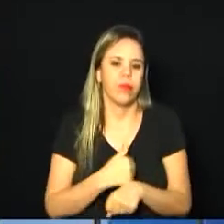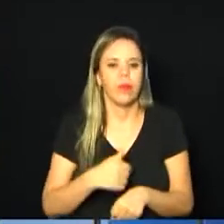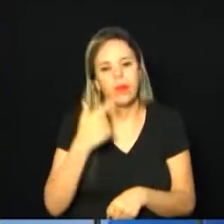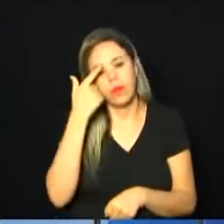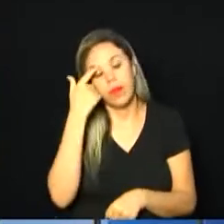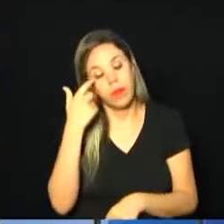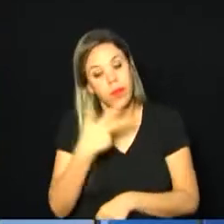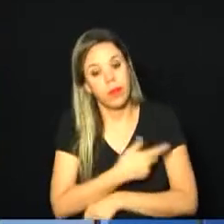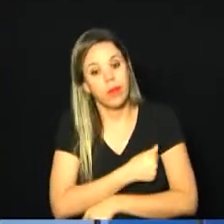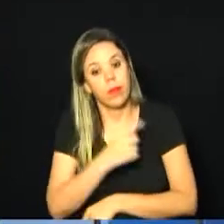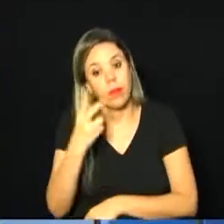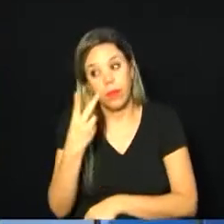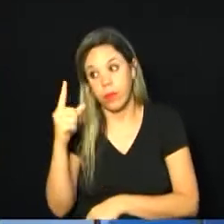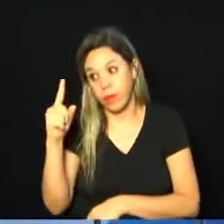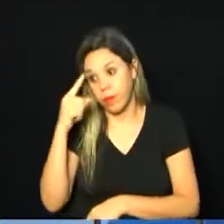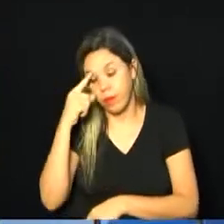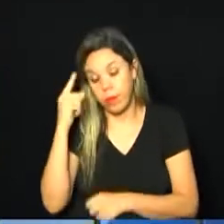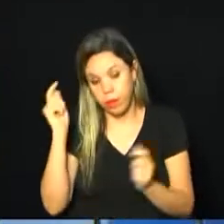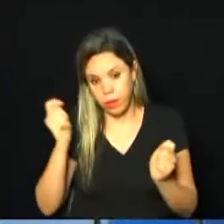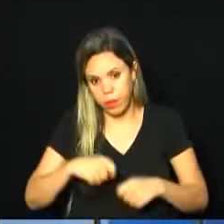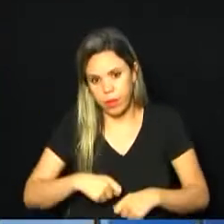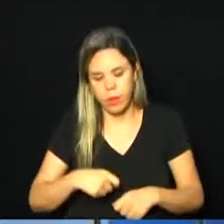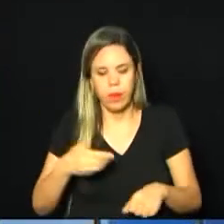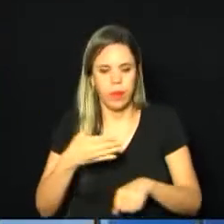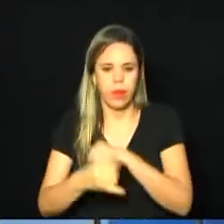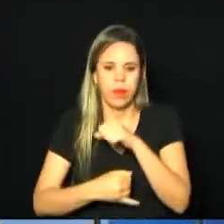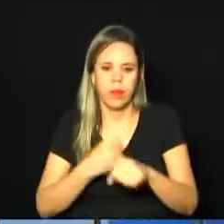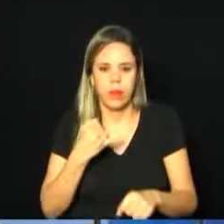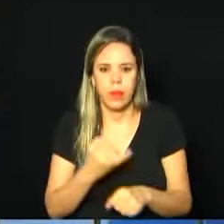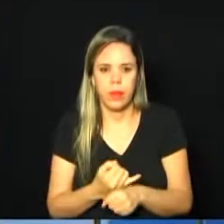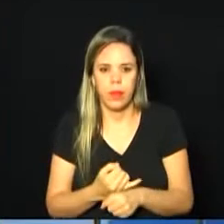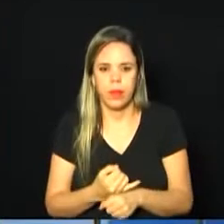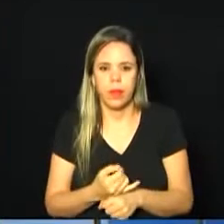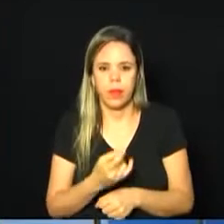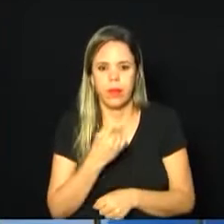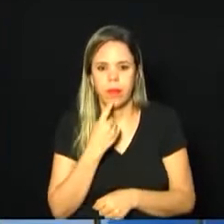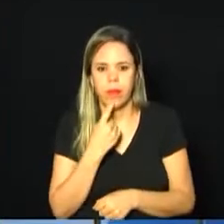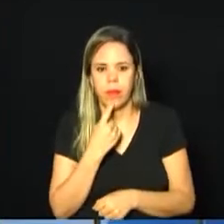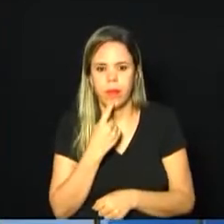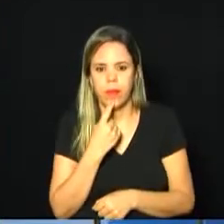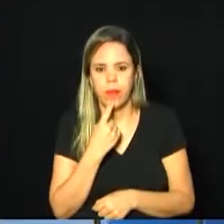vacinação em 21 dias então entre lá no site vacina.